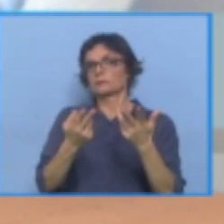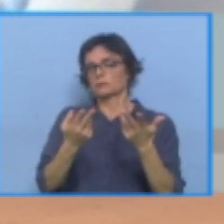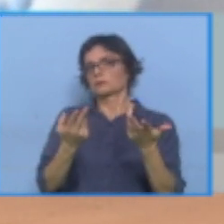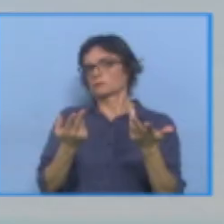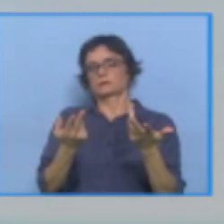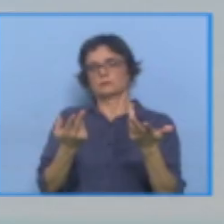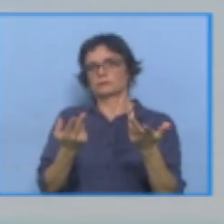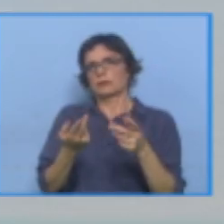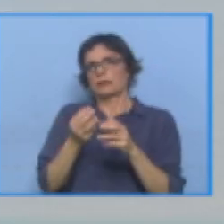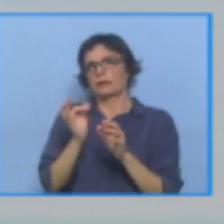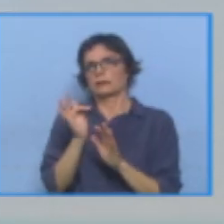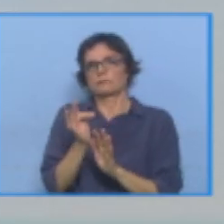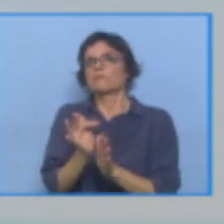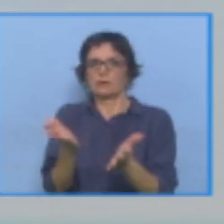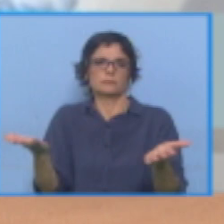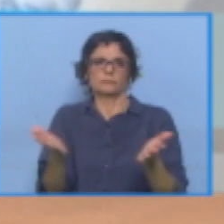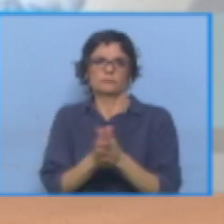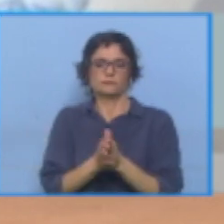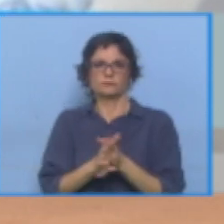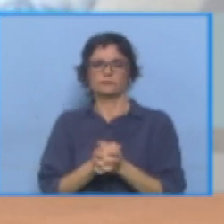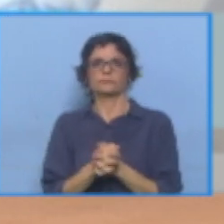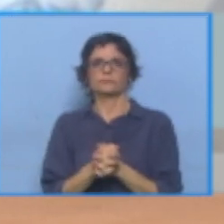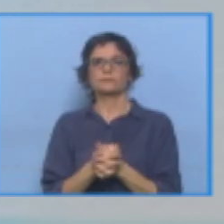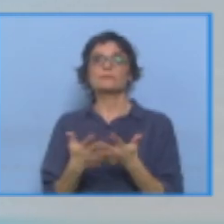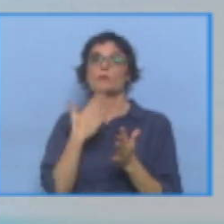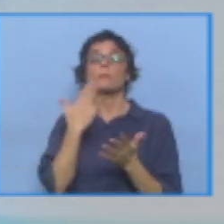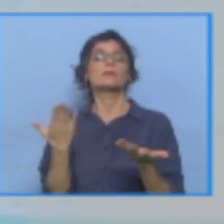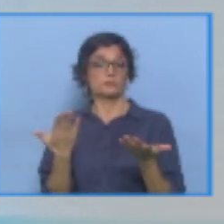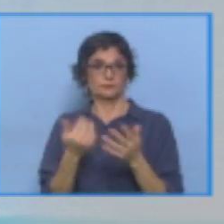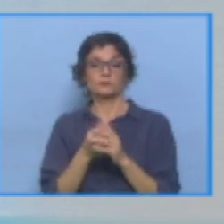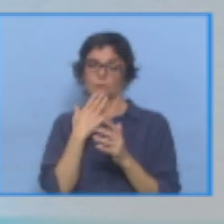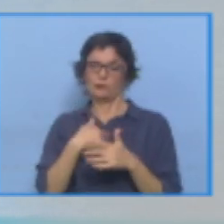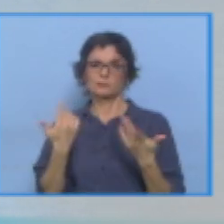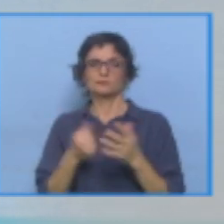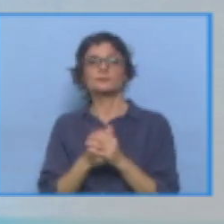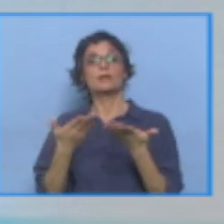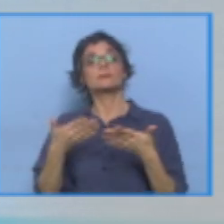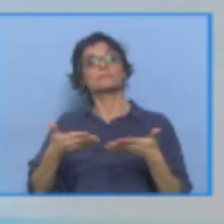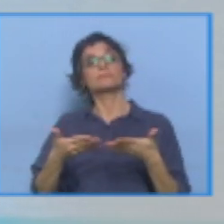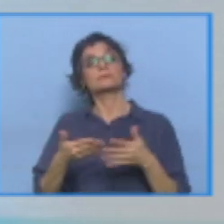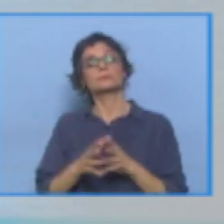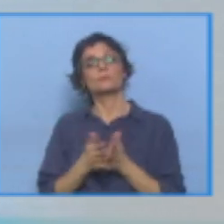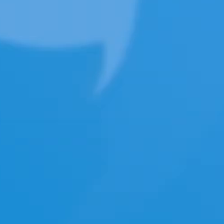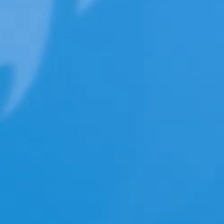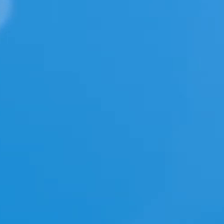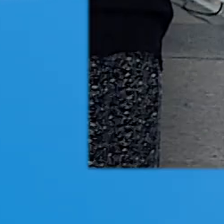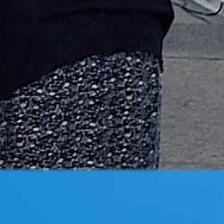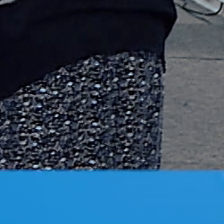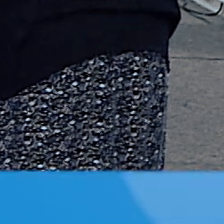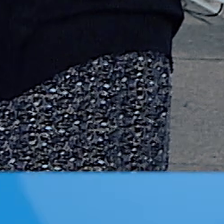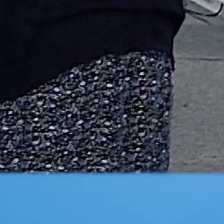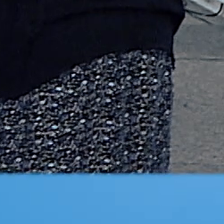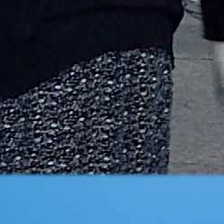falhada. Muito bem, Otávio Caro, muito obrigado. Obrigado, eu. Ficamos agora com mais temas que marcam a atualidade religiosa.